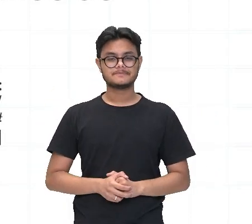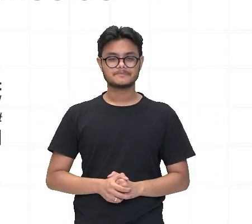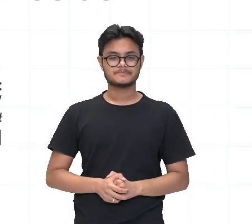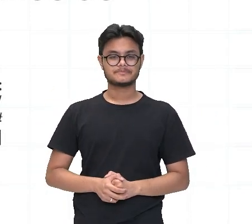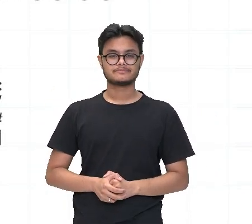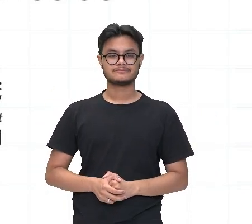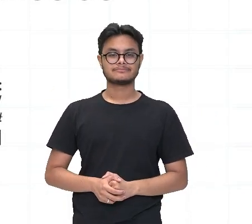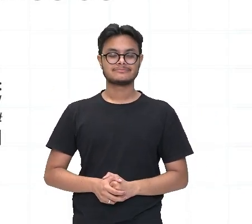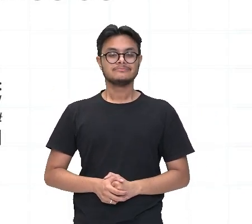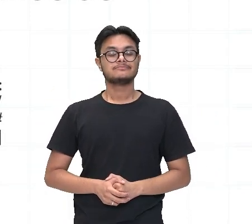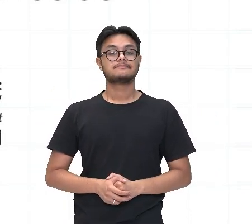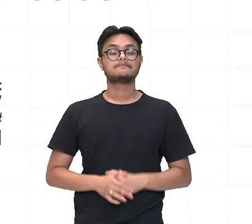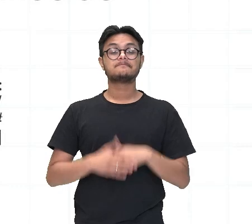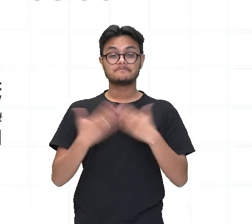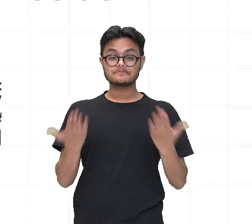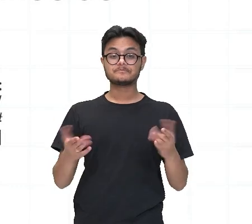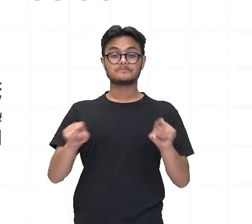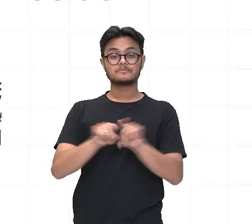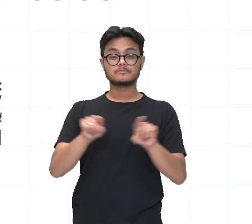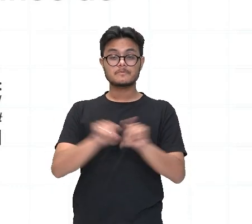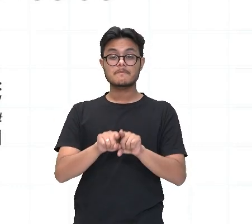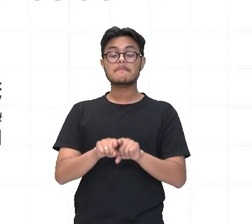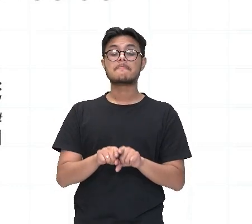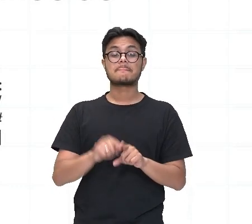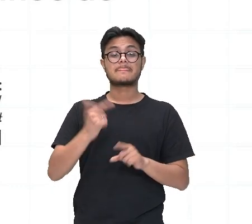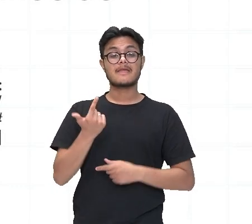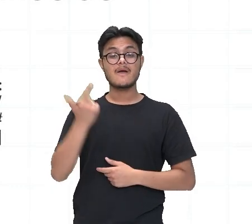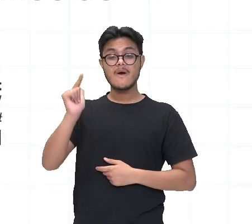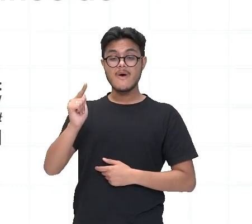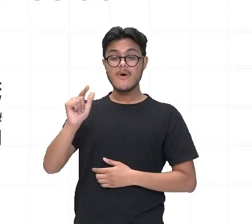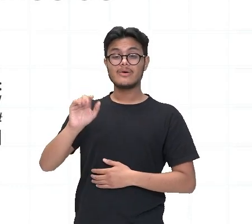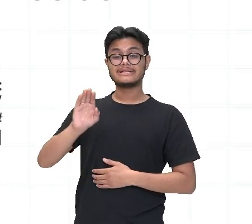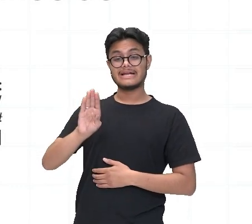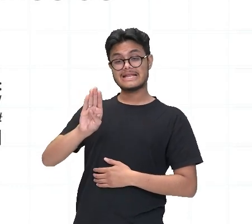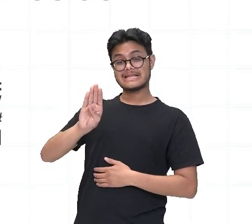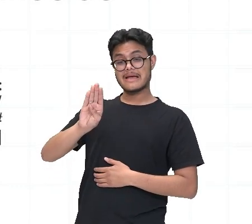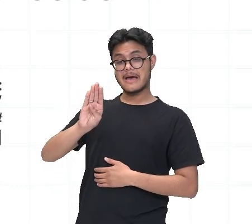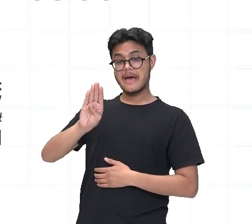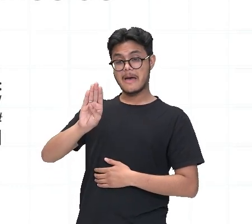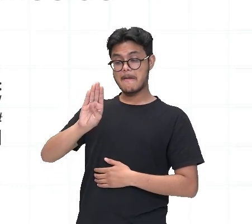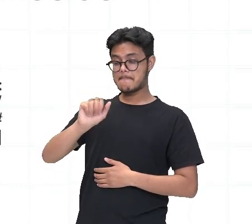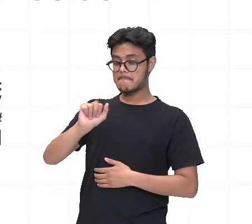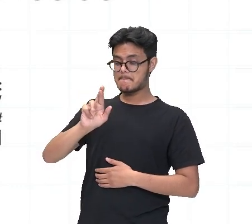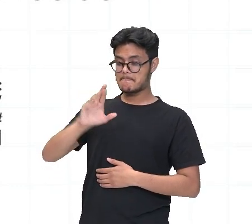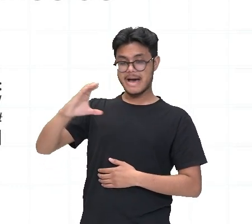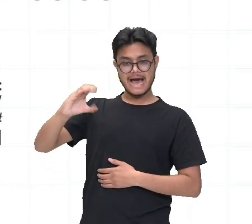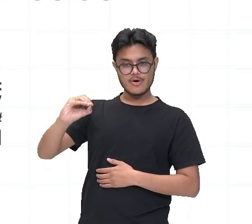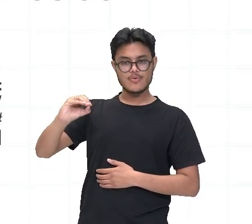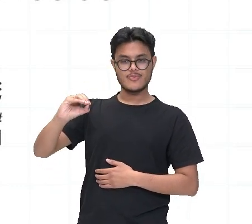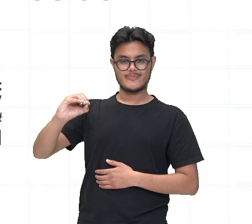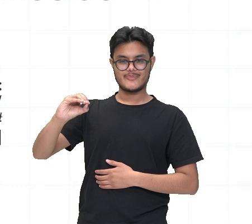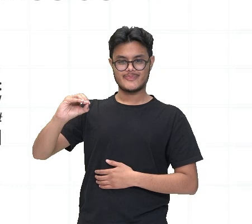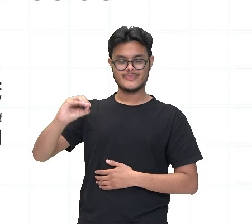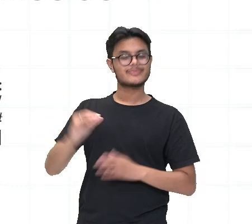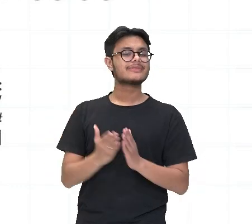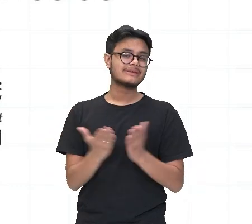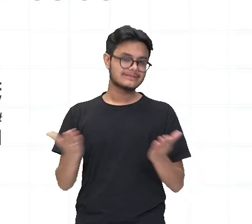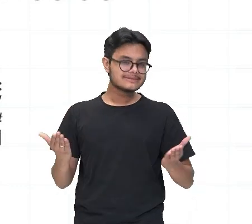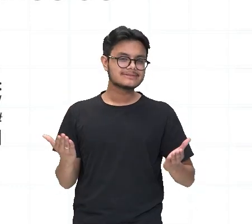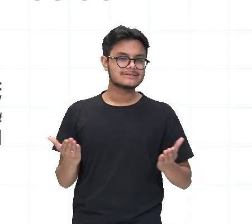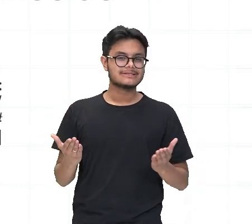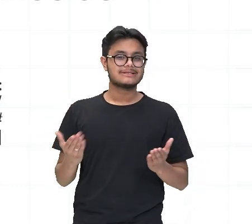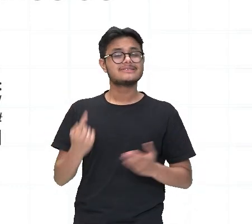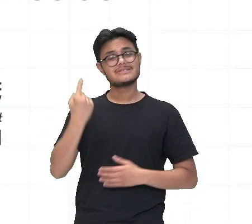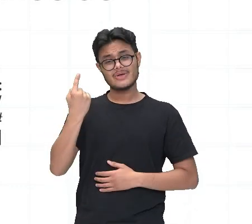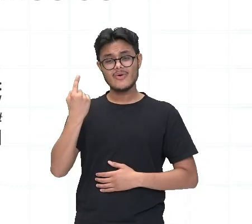contexto. Além disso, nós tínhamos 2 repetições da palavra barco, correto? Aqui, a gente tem apenas